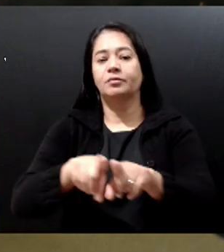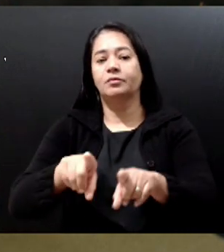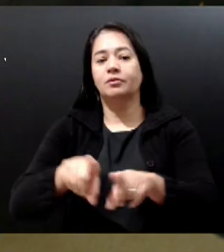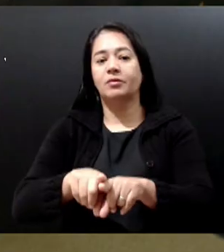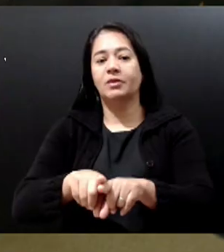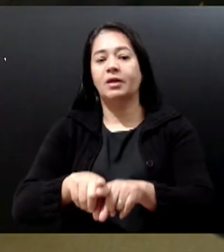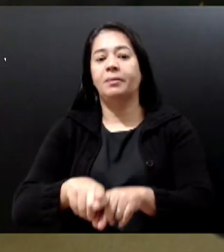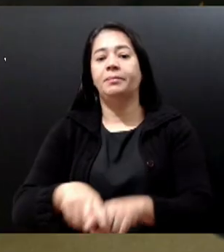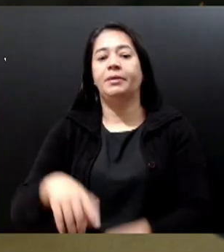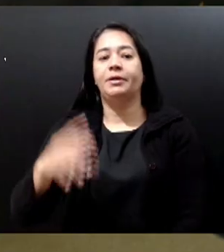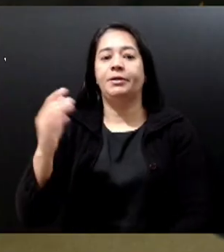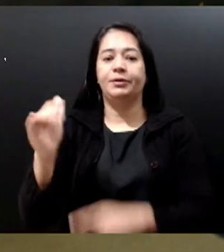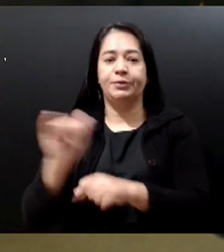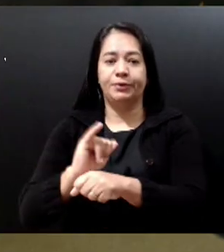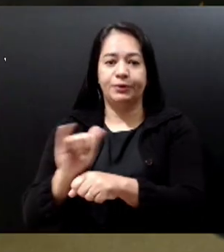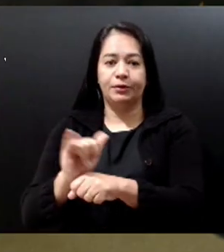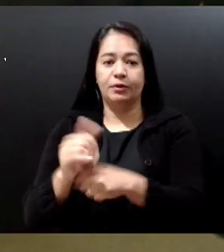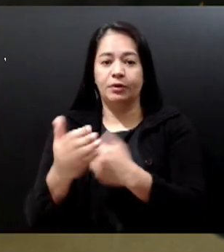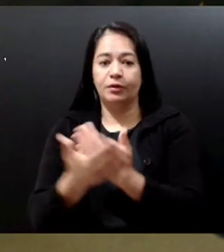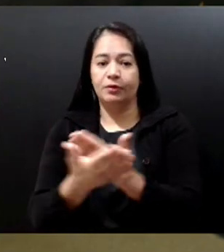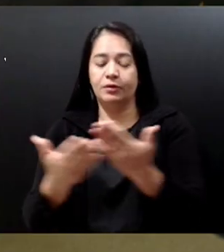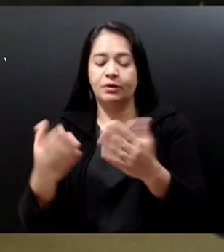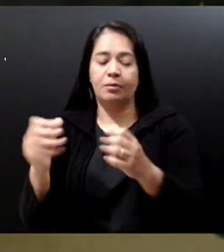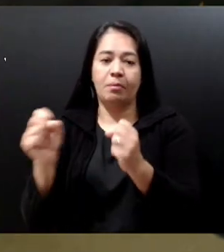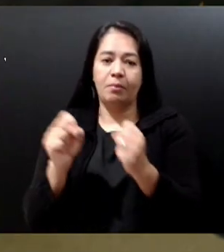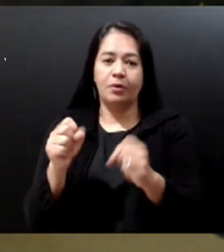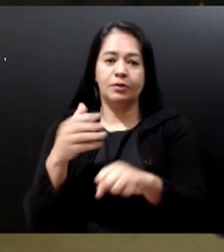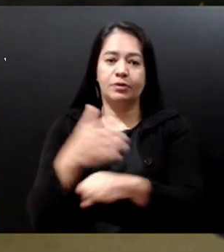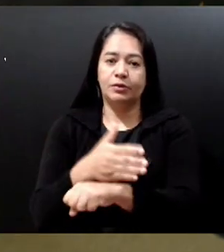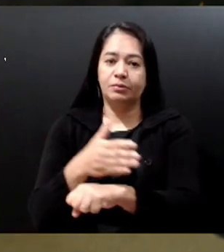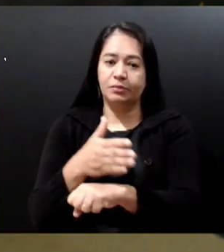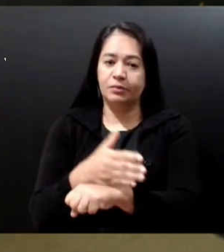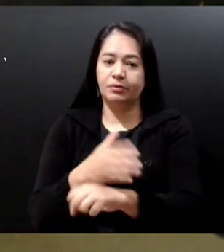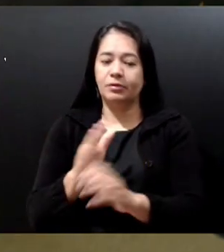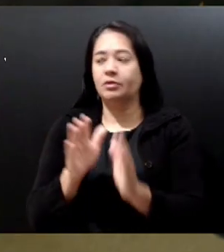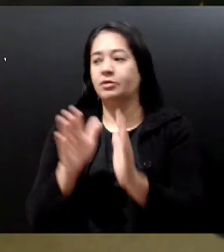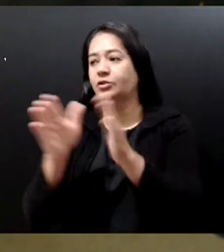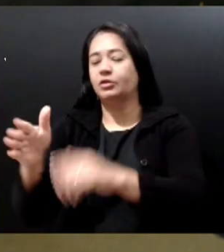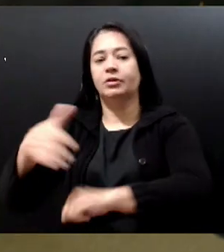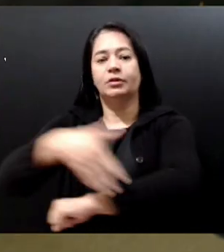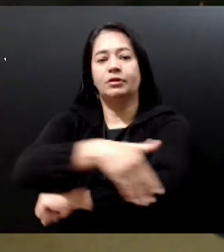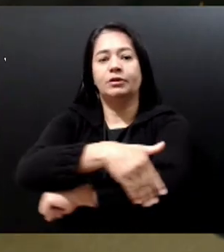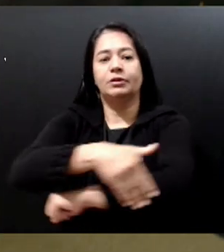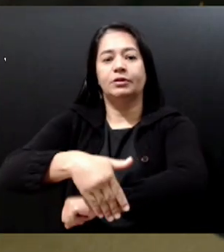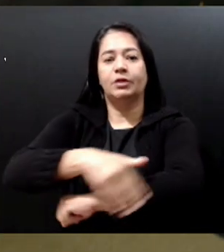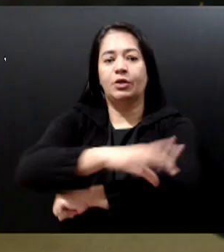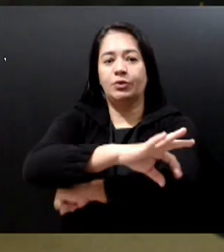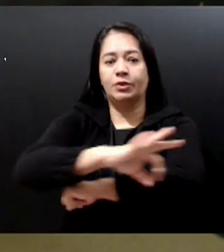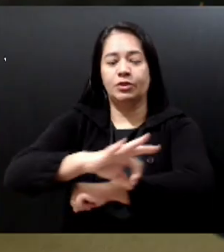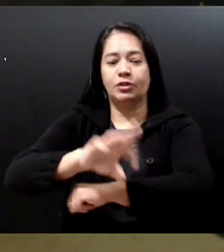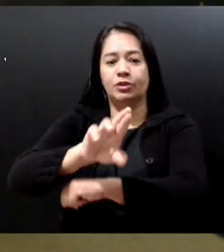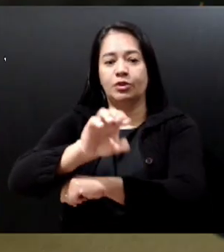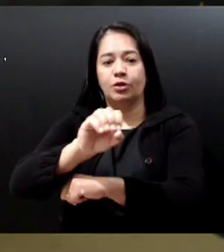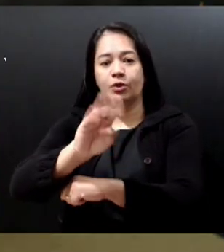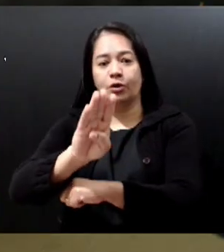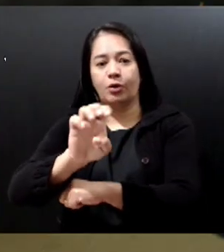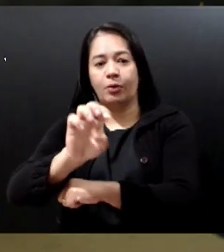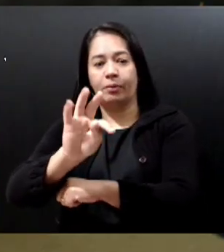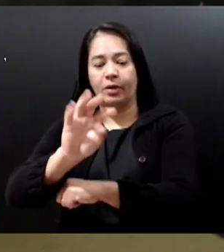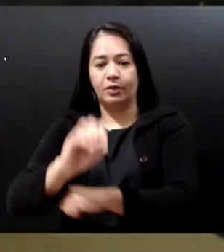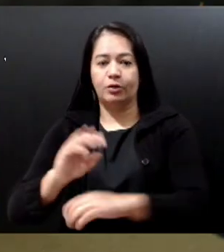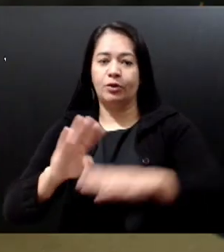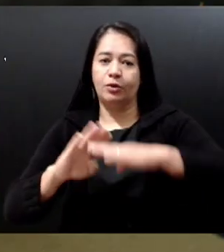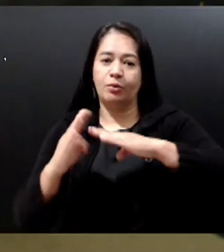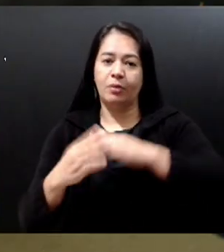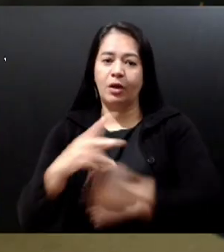YouTube, e você pode participar. Você chega lá na Avenida Engenheiro Roberto Mangi, no bairro Ponte Preta, lá está o plenário